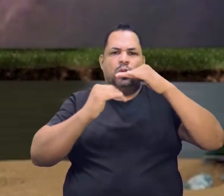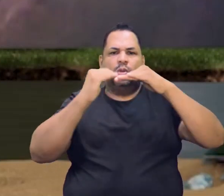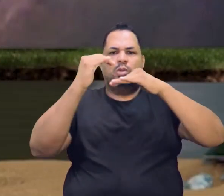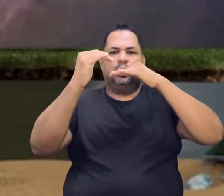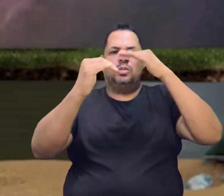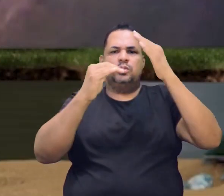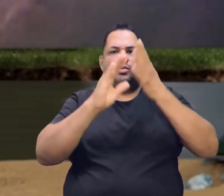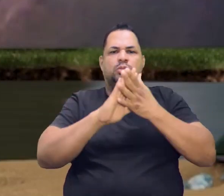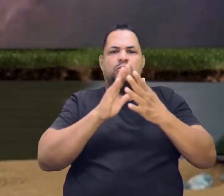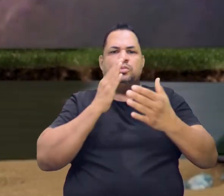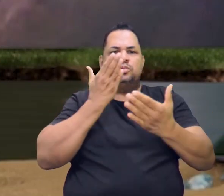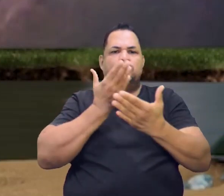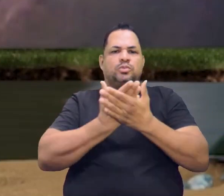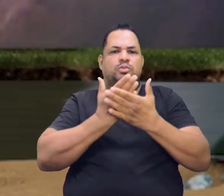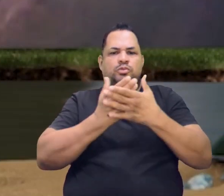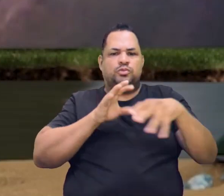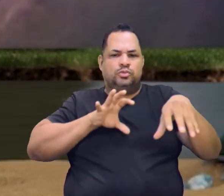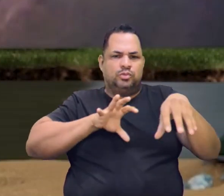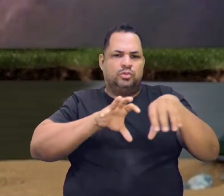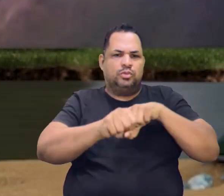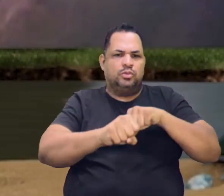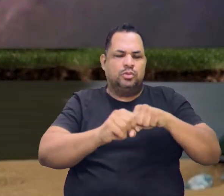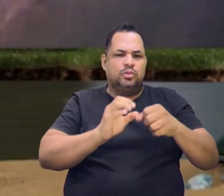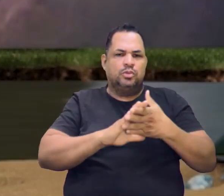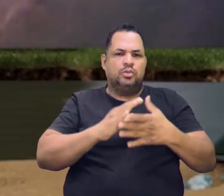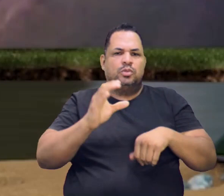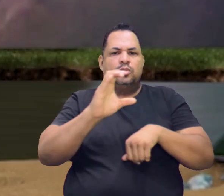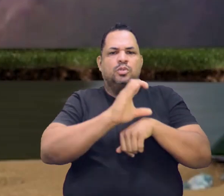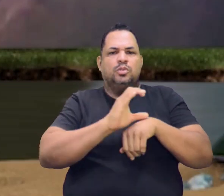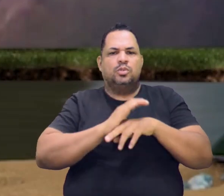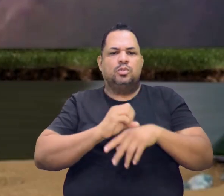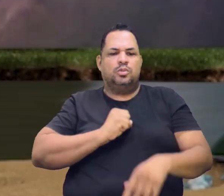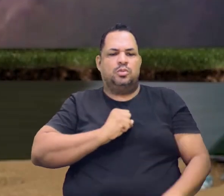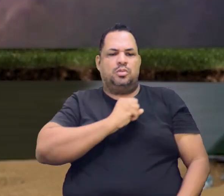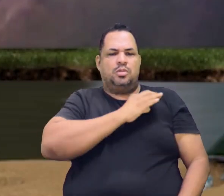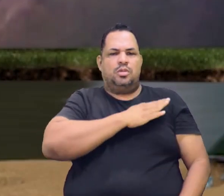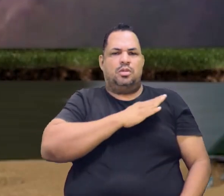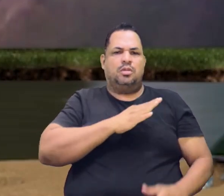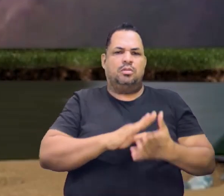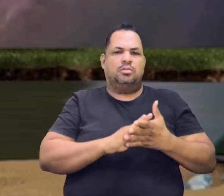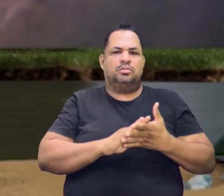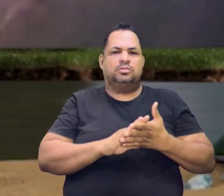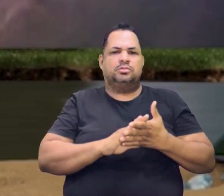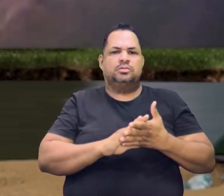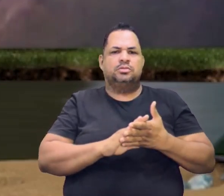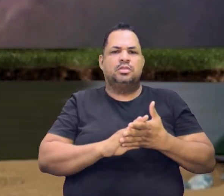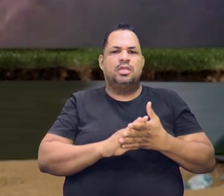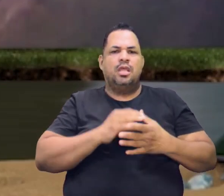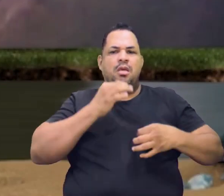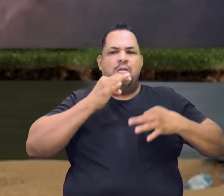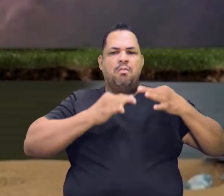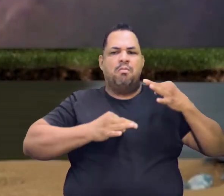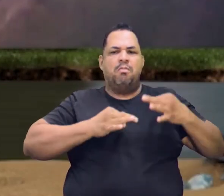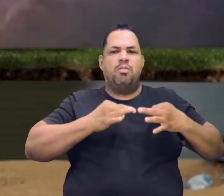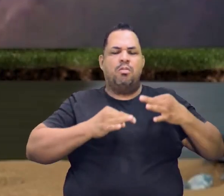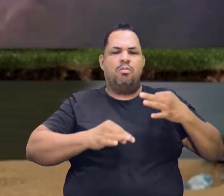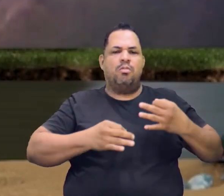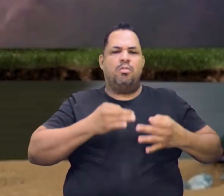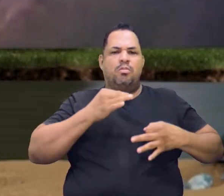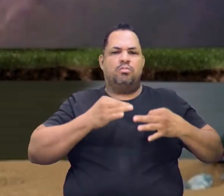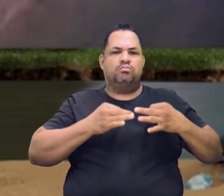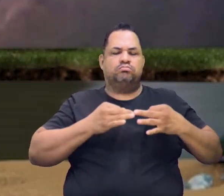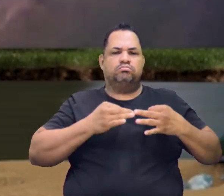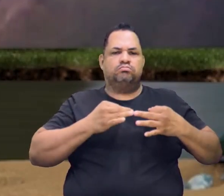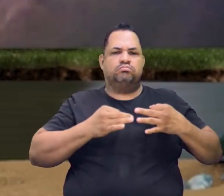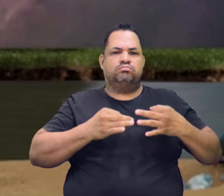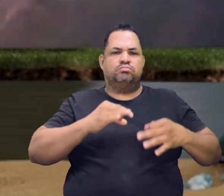Sempre em um curso na Marinha, no Exército, na Aeronáutica, nas polícias, o primeiro colocado